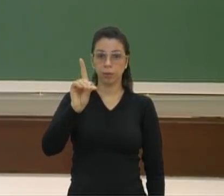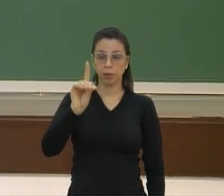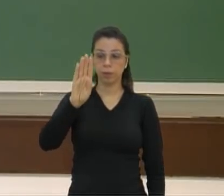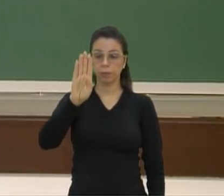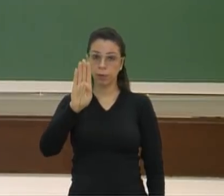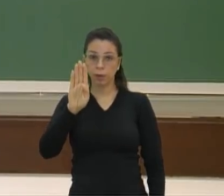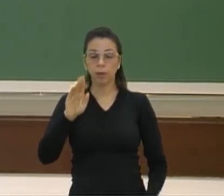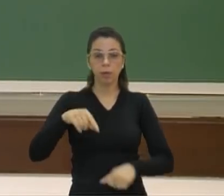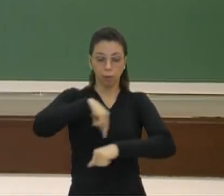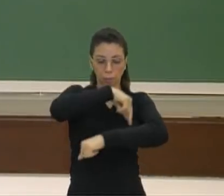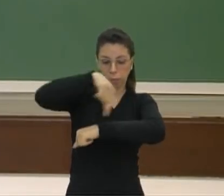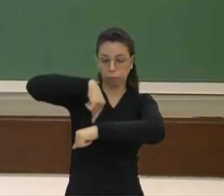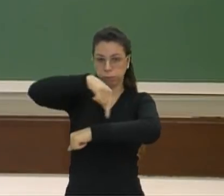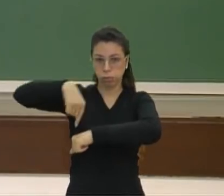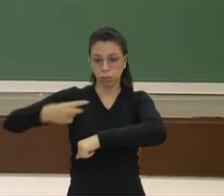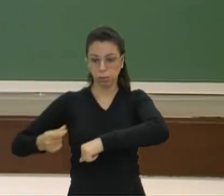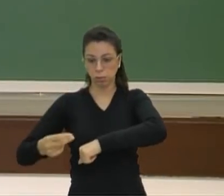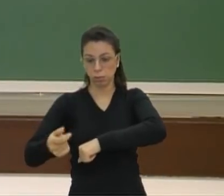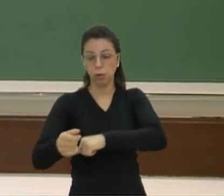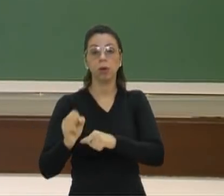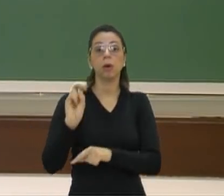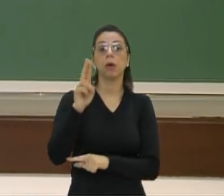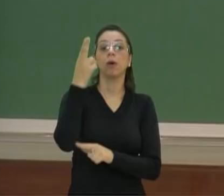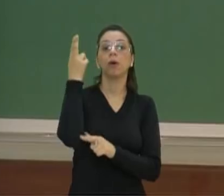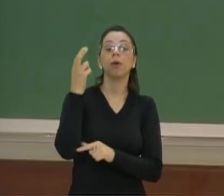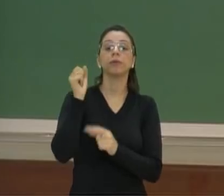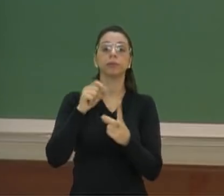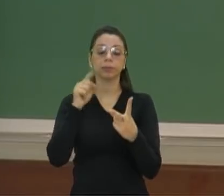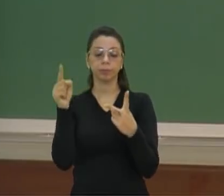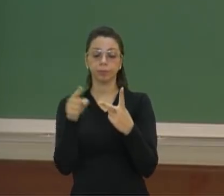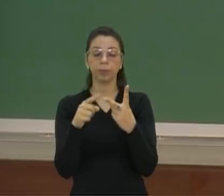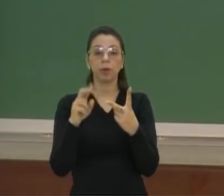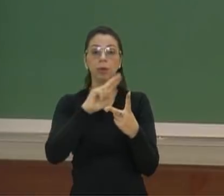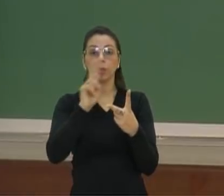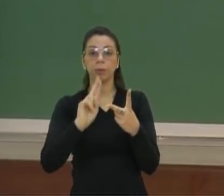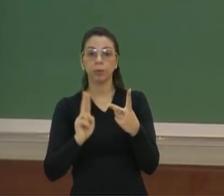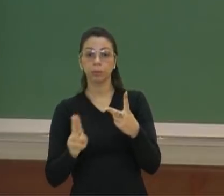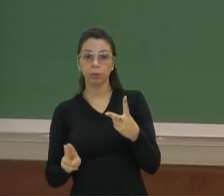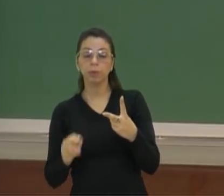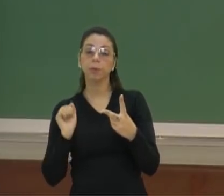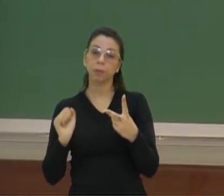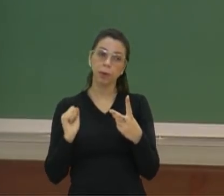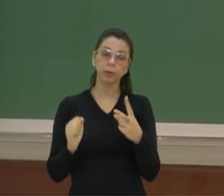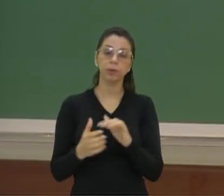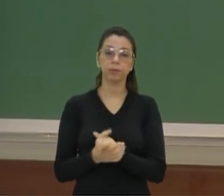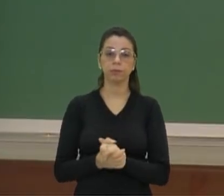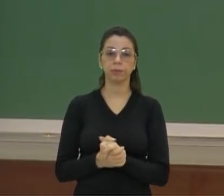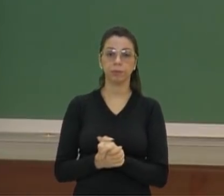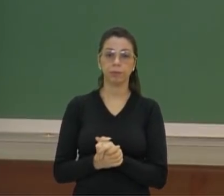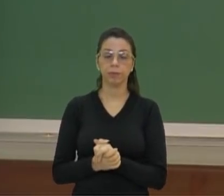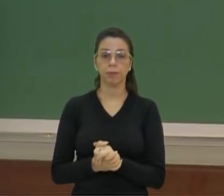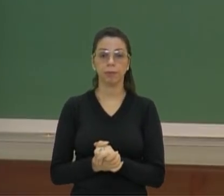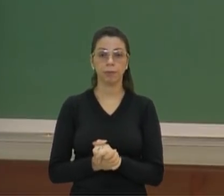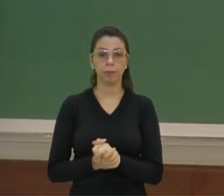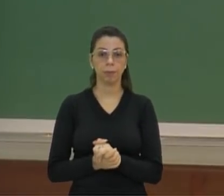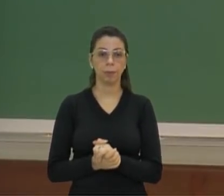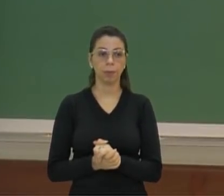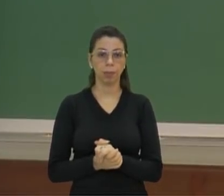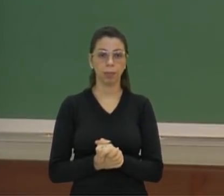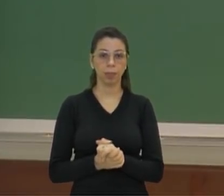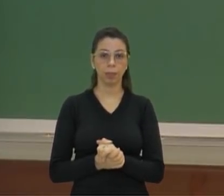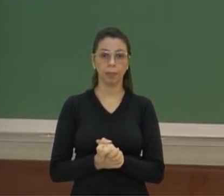tempo prolongado. Ou você poderia ter colocado os nomes dos objetos. Então, se você colocou, por exemplo,